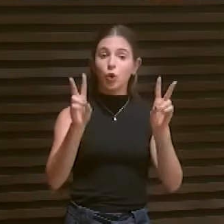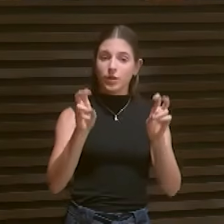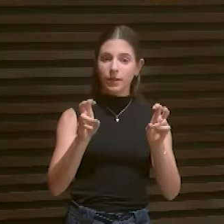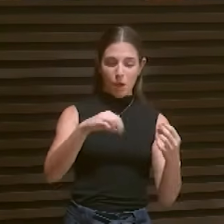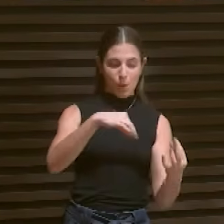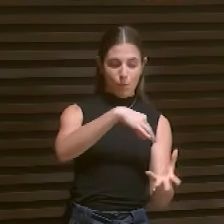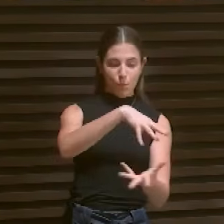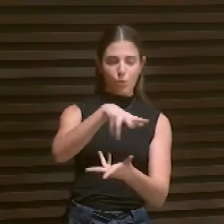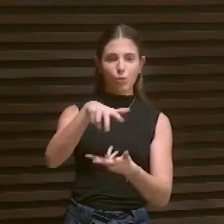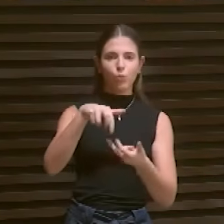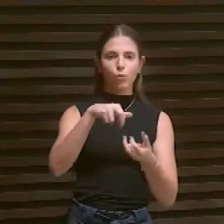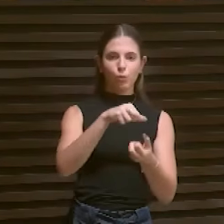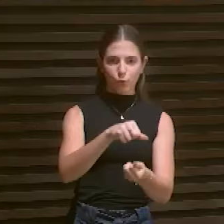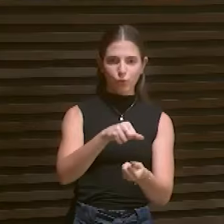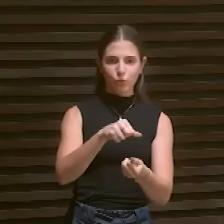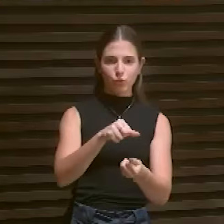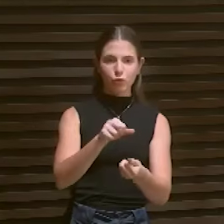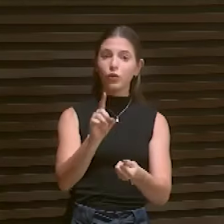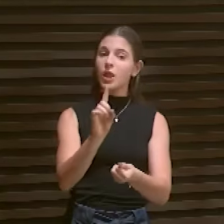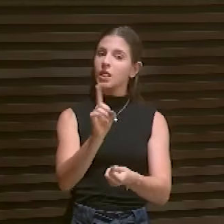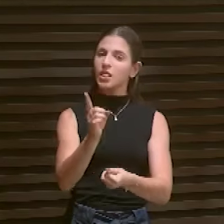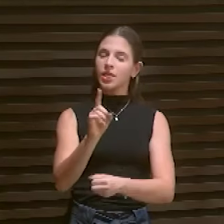mundo, num sentido não ruim.